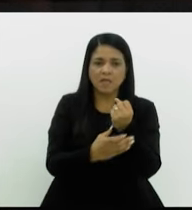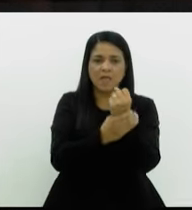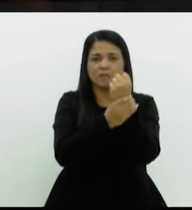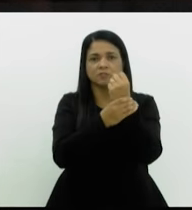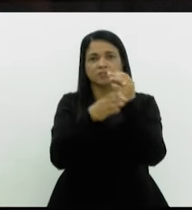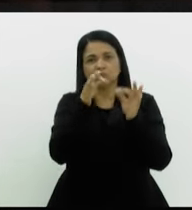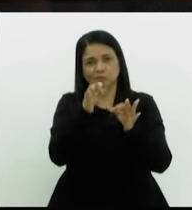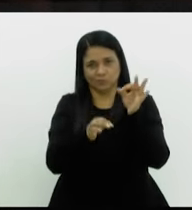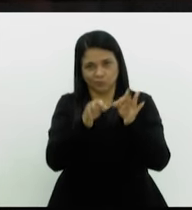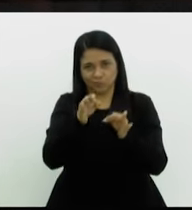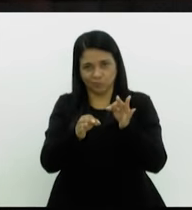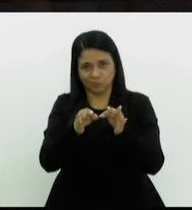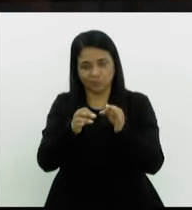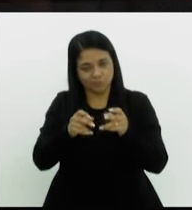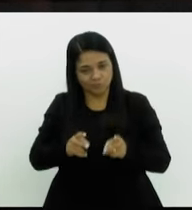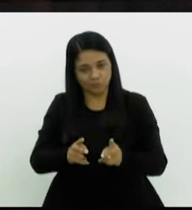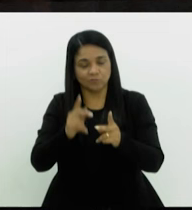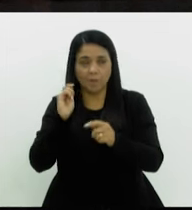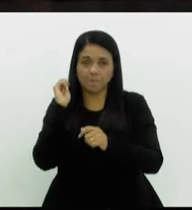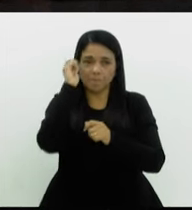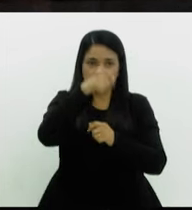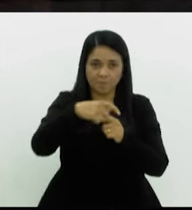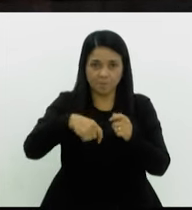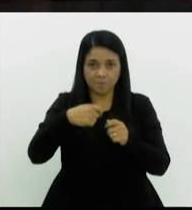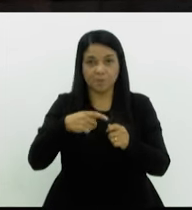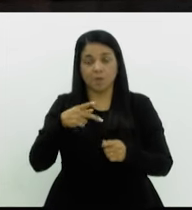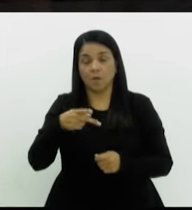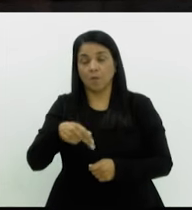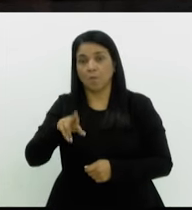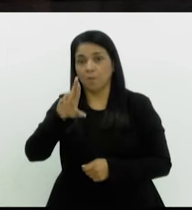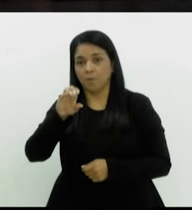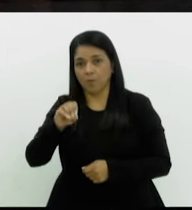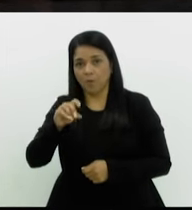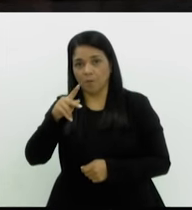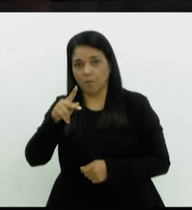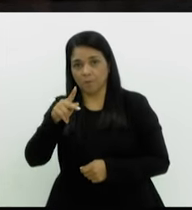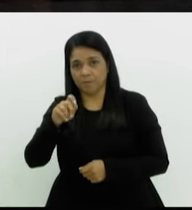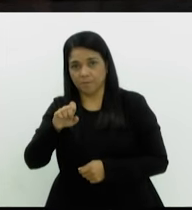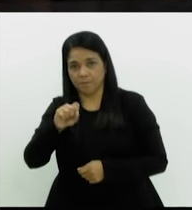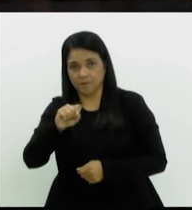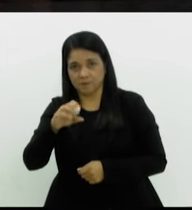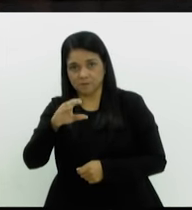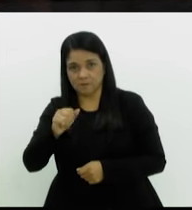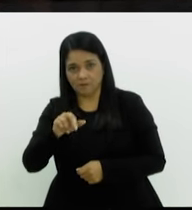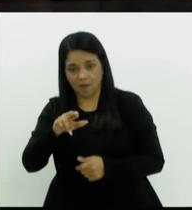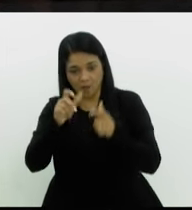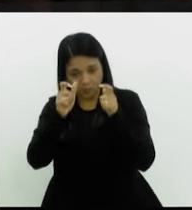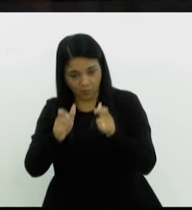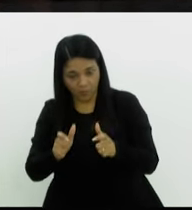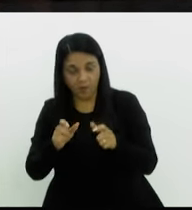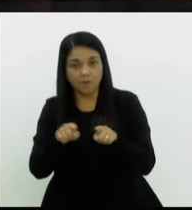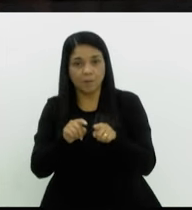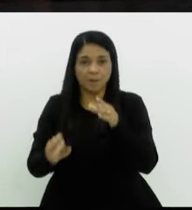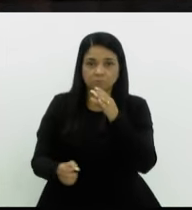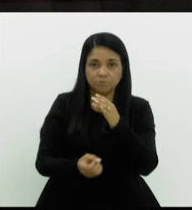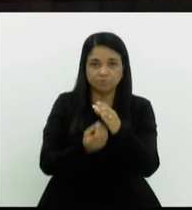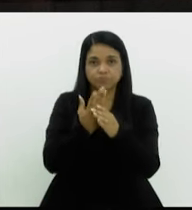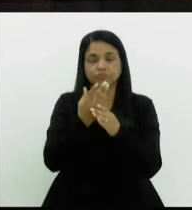na permanência da Propescar no local onde ela está e também na implementação do